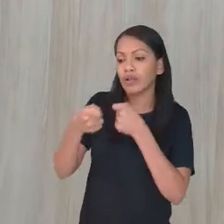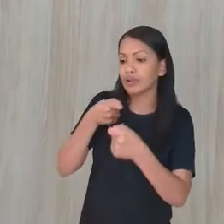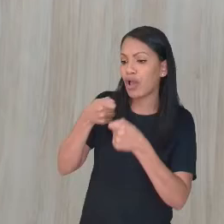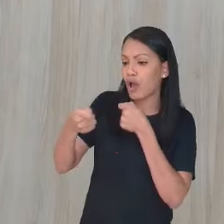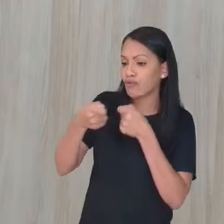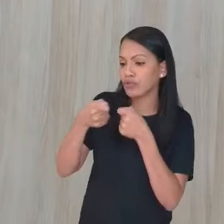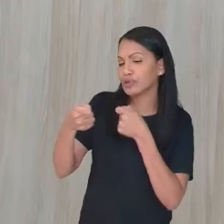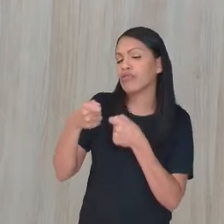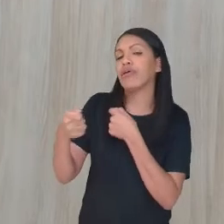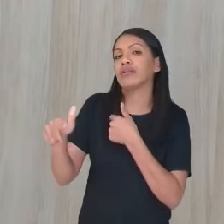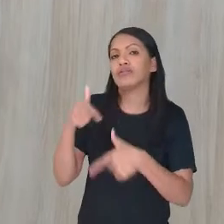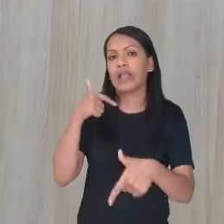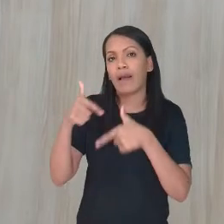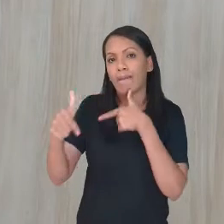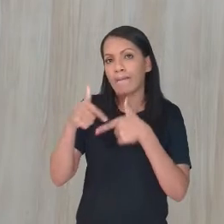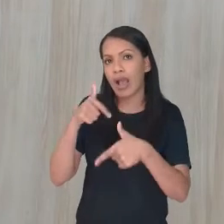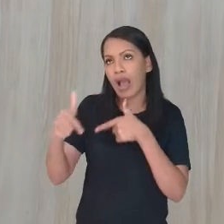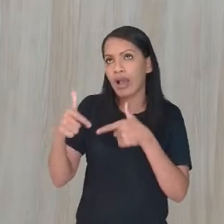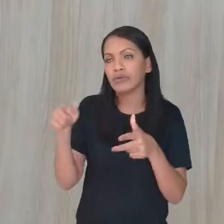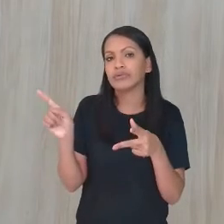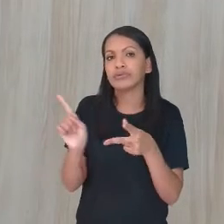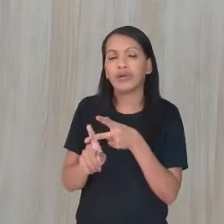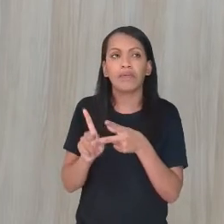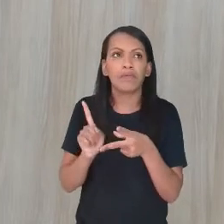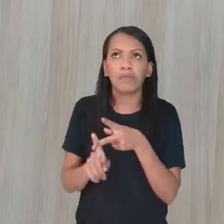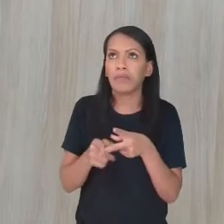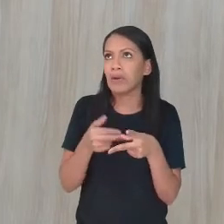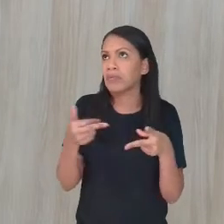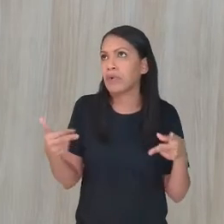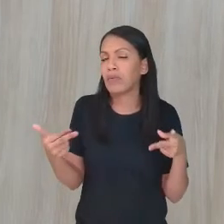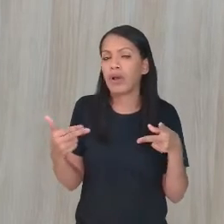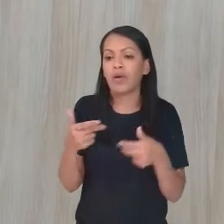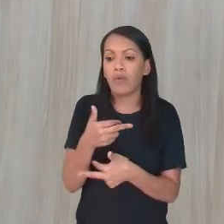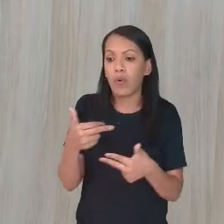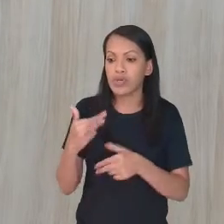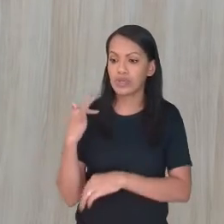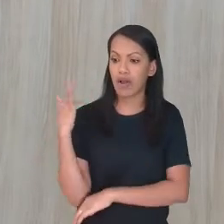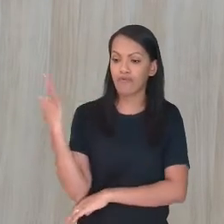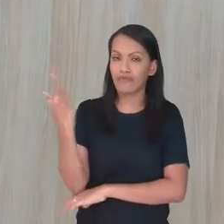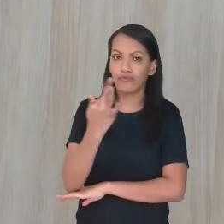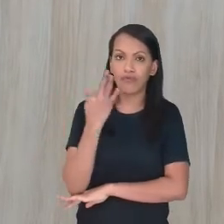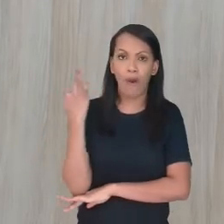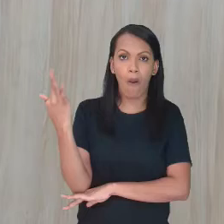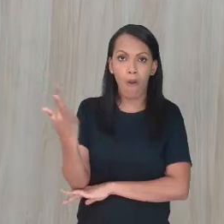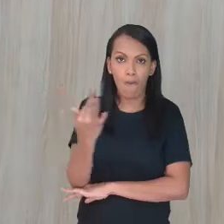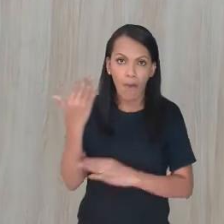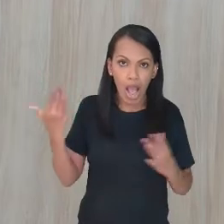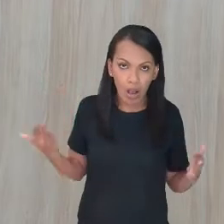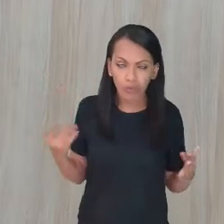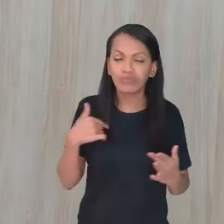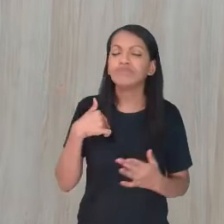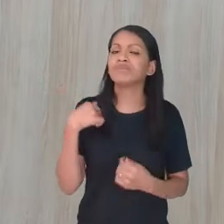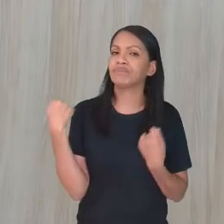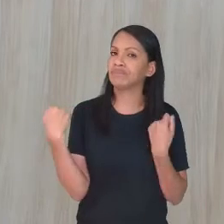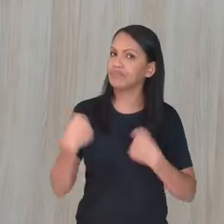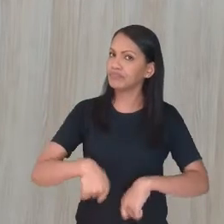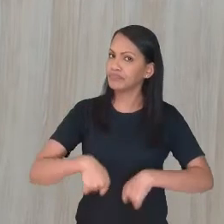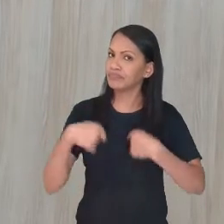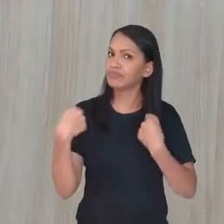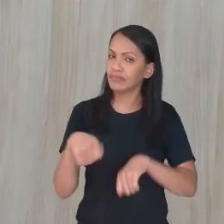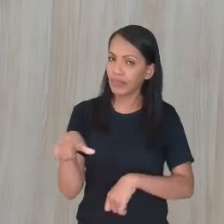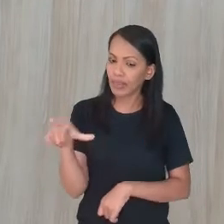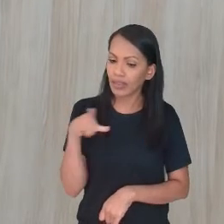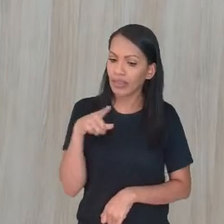emprego, se eu futuramente for exposta a uma situação de formalidade, uma exposição, eu preciso ter a